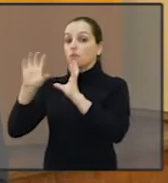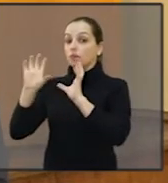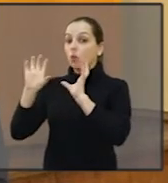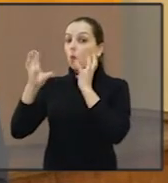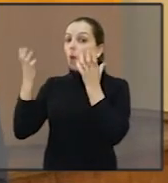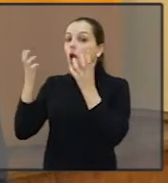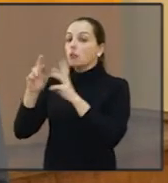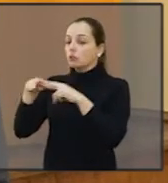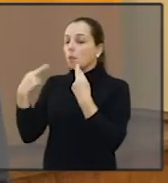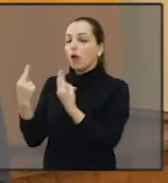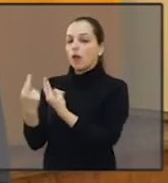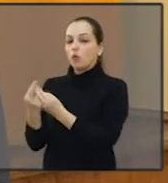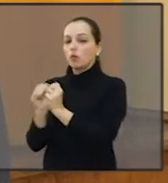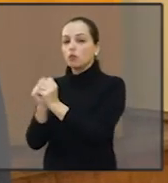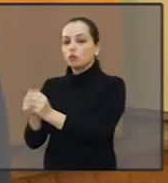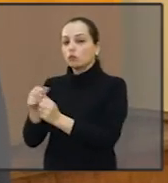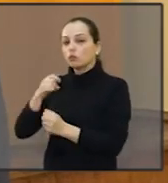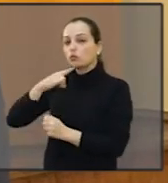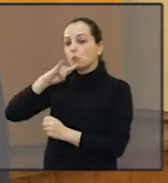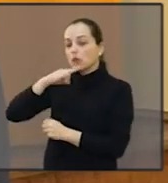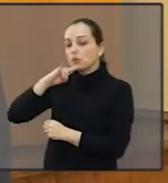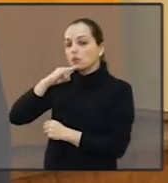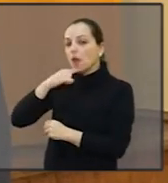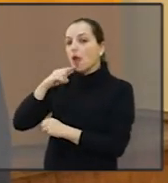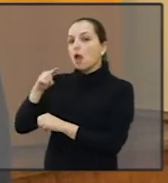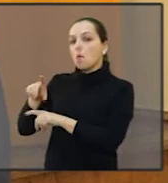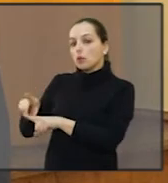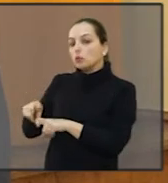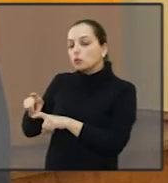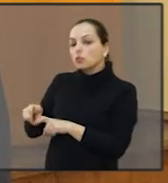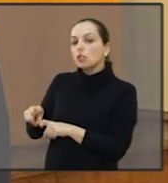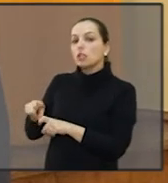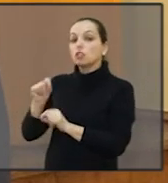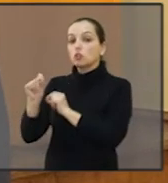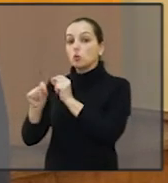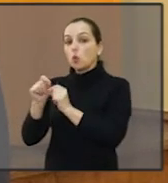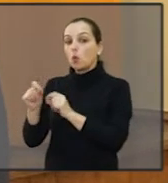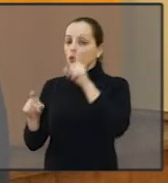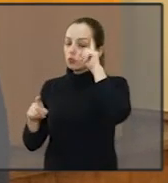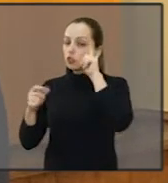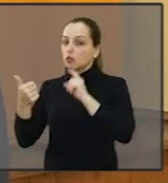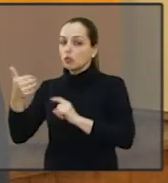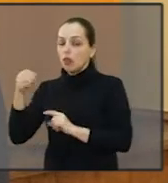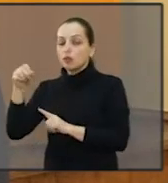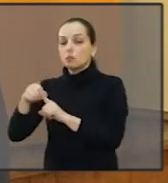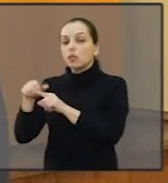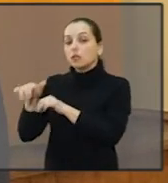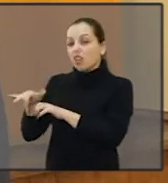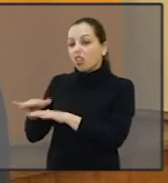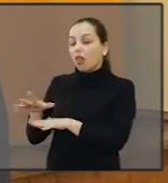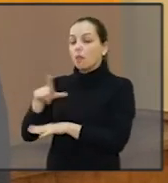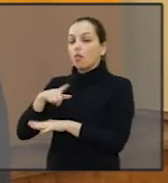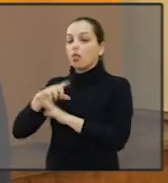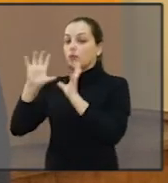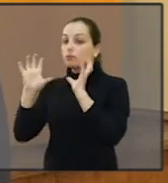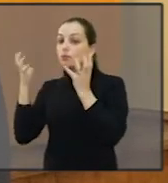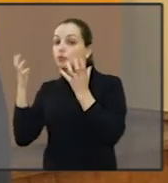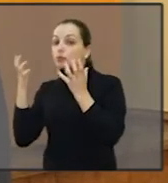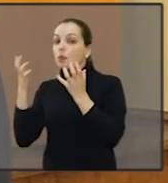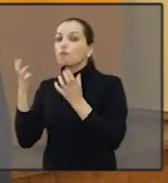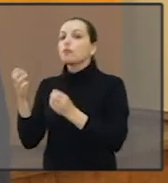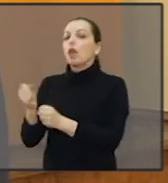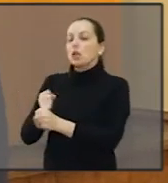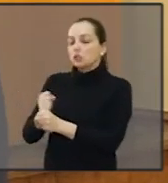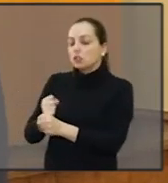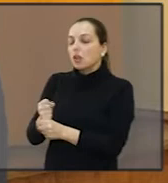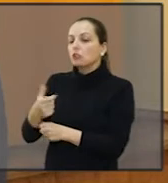lá em Piracicaba, no sítio da Paula. A Paula tem um sítio lá em Piracicaba. Então, no dia 10 de setembro do ano passado, a gente fez um encontro. E esse